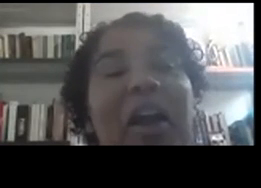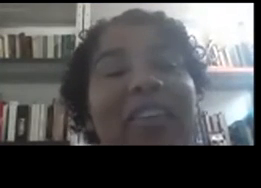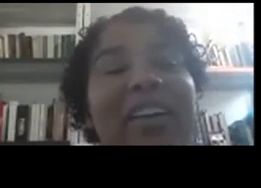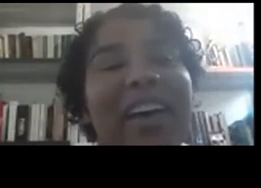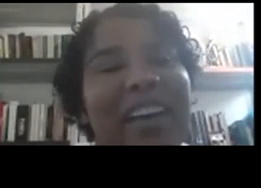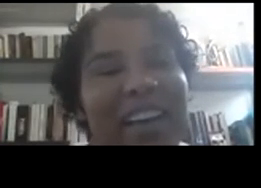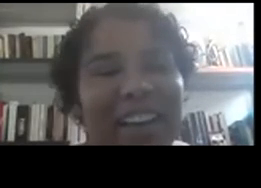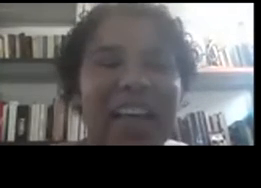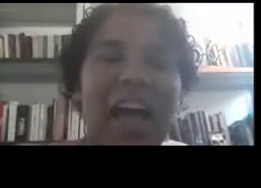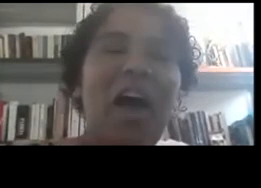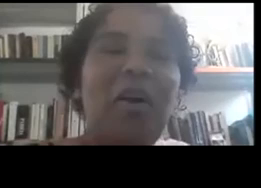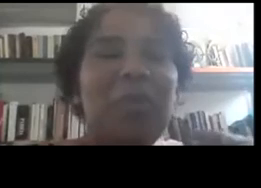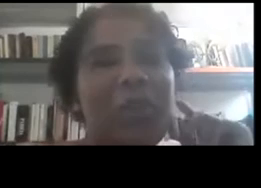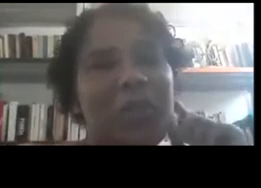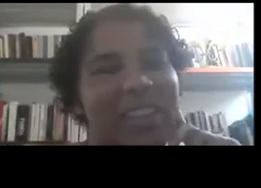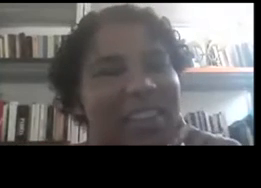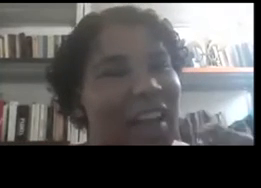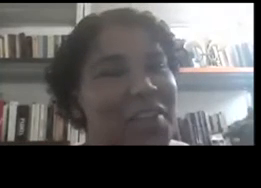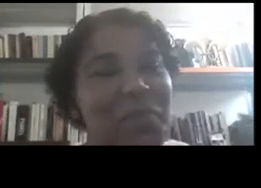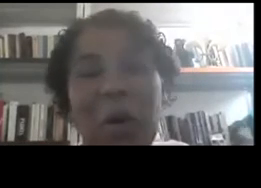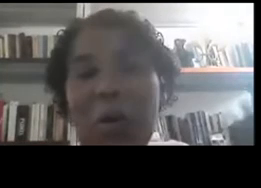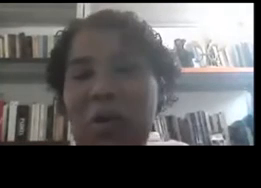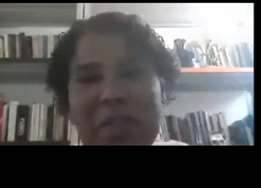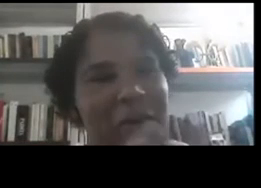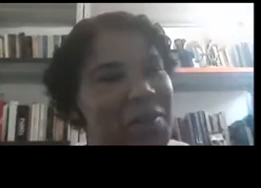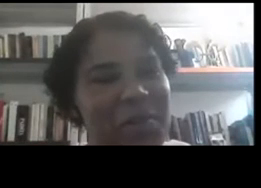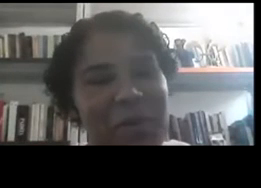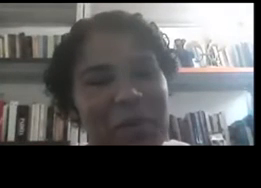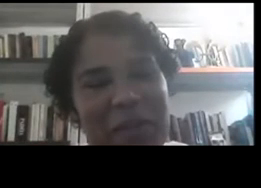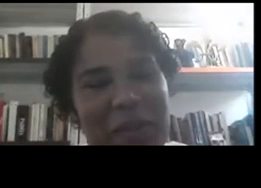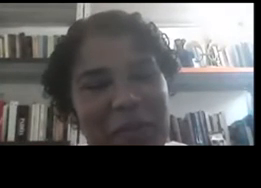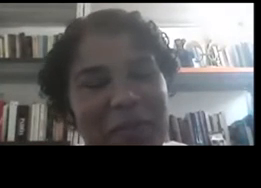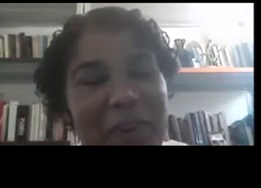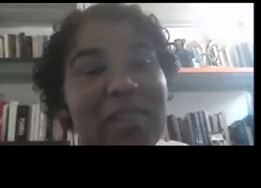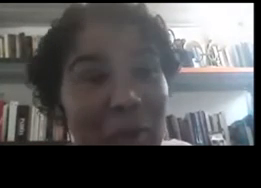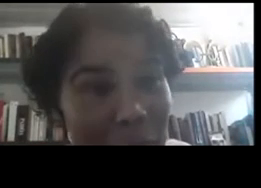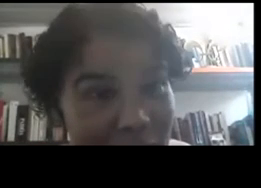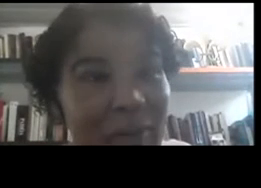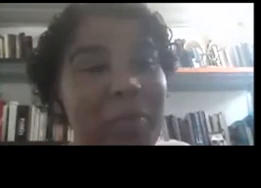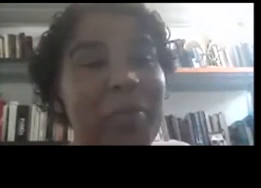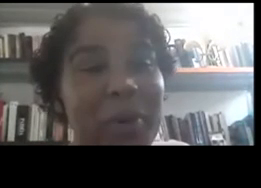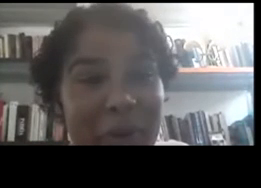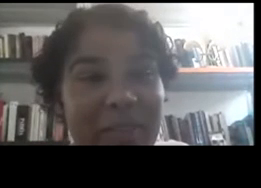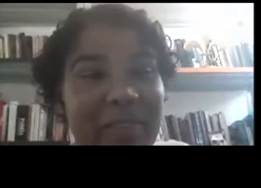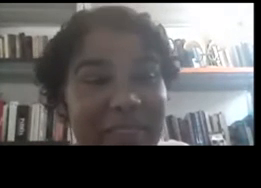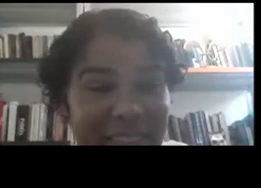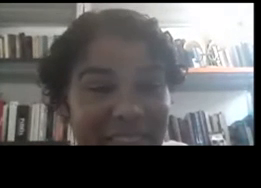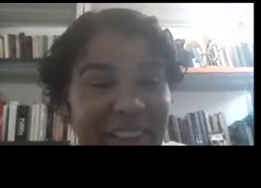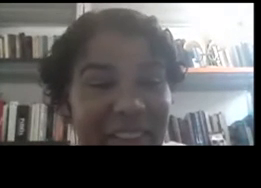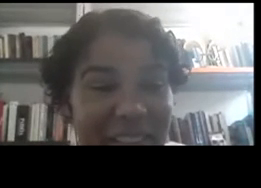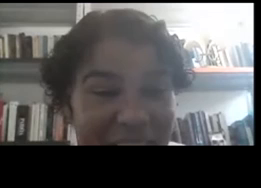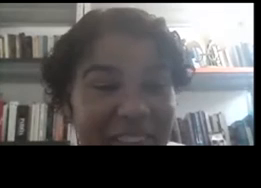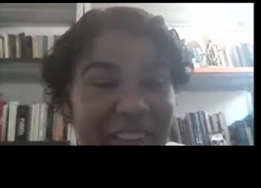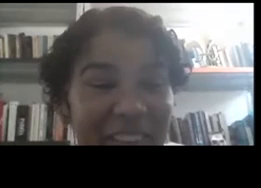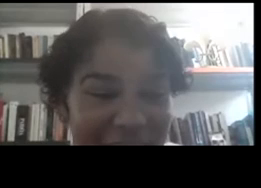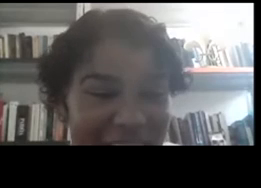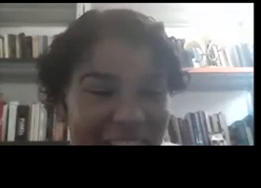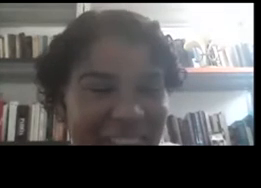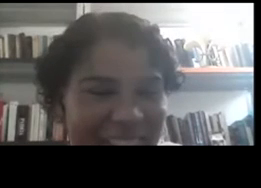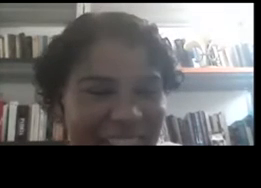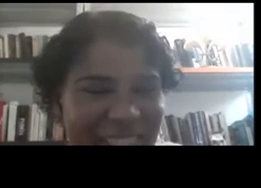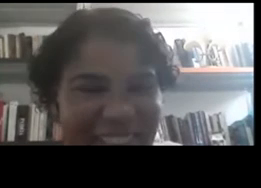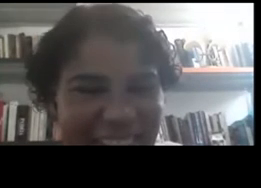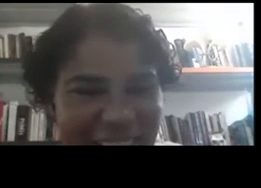Teja Eu apareceu. queria dar oportunidade para outras pessoas. Eu sou uma pessoa boa. Eu Ô, sei.